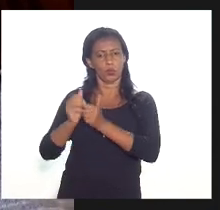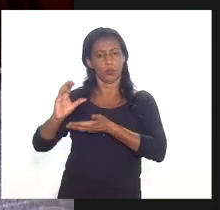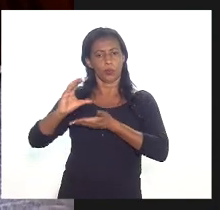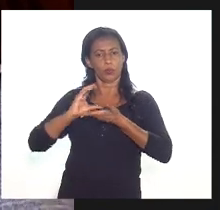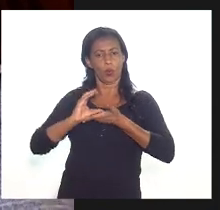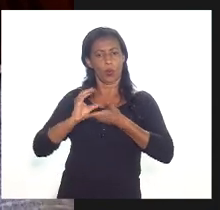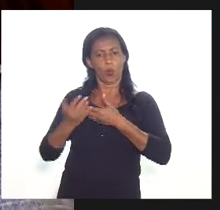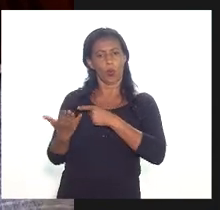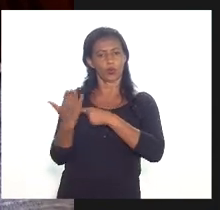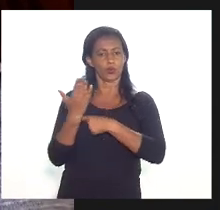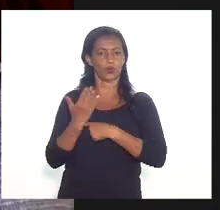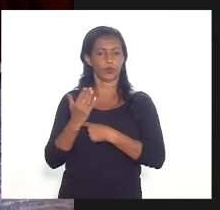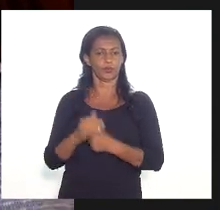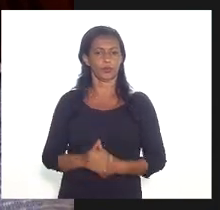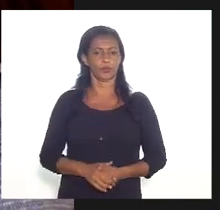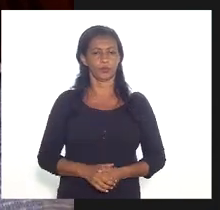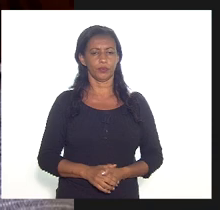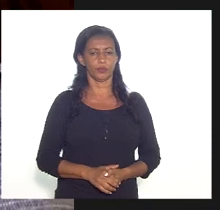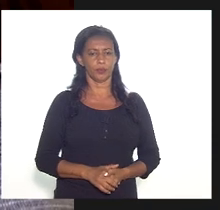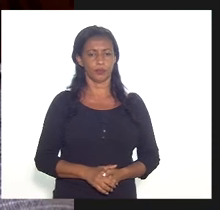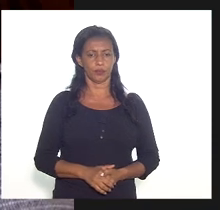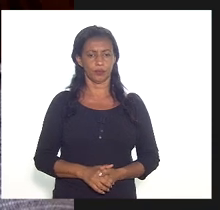patrocínio.